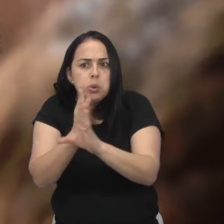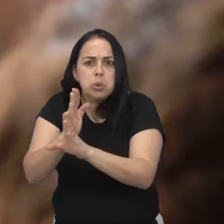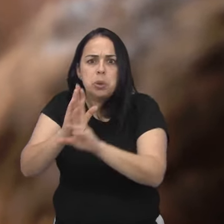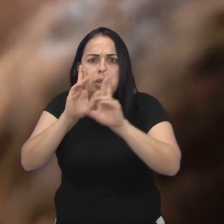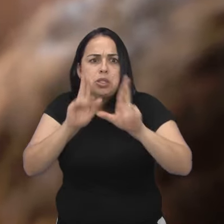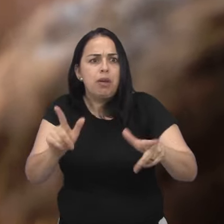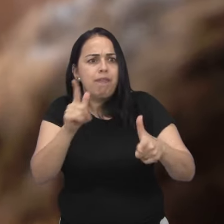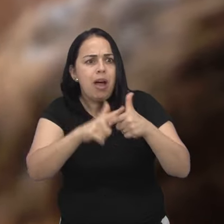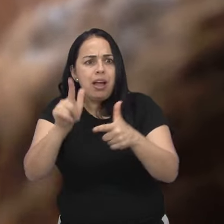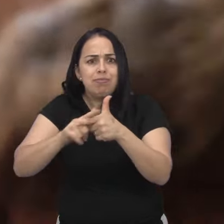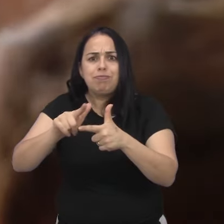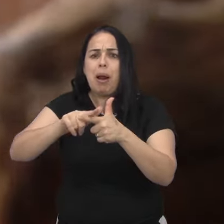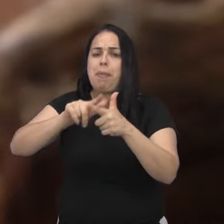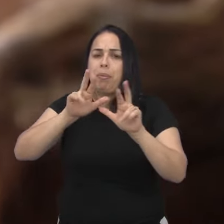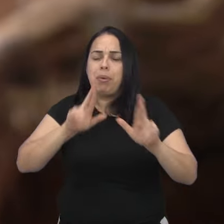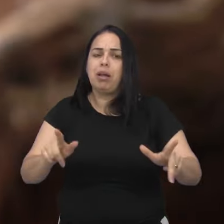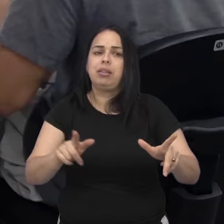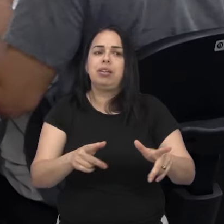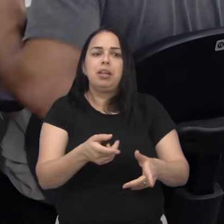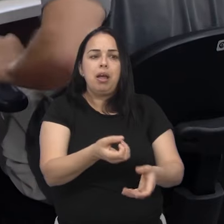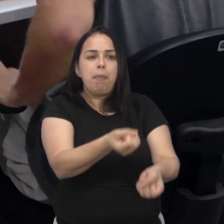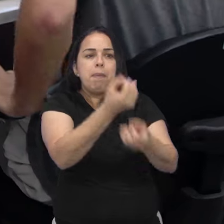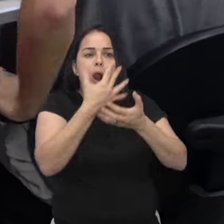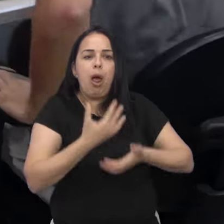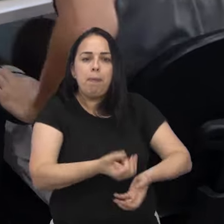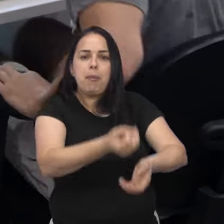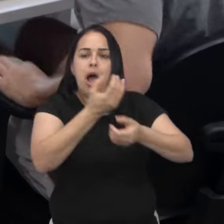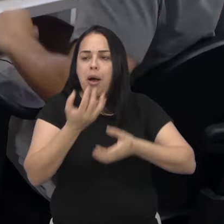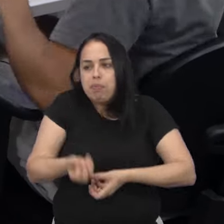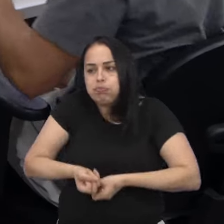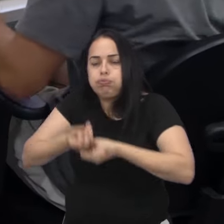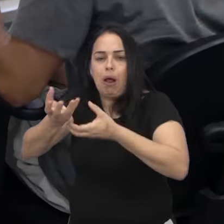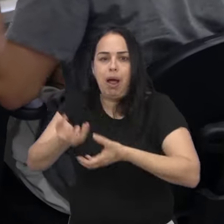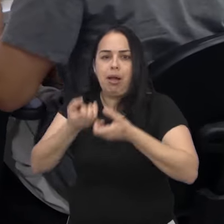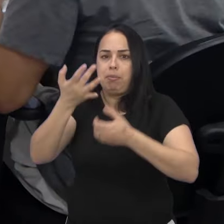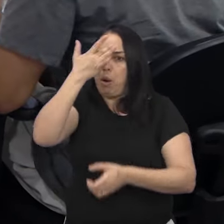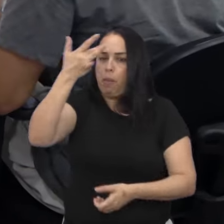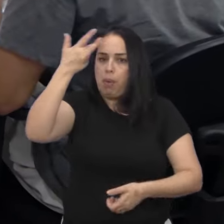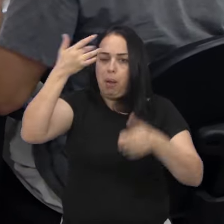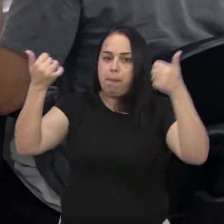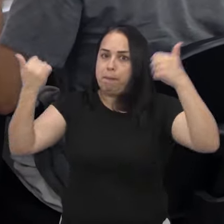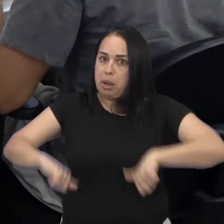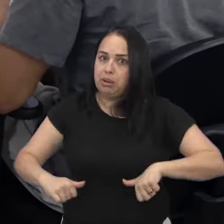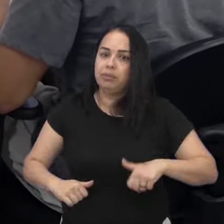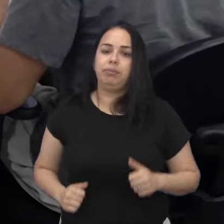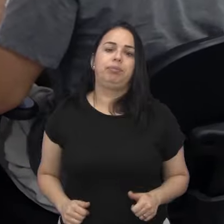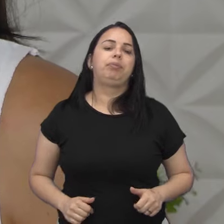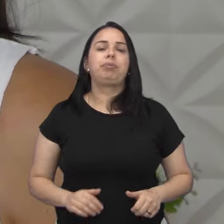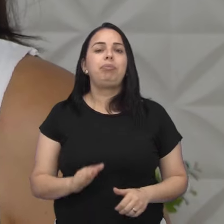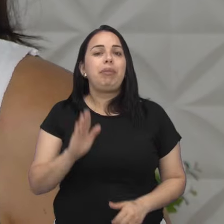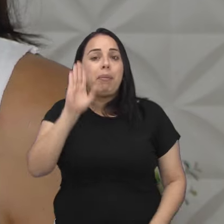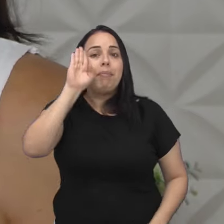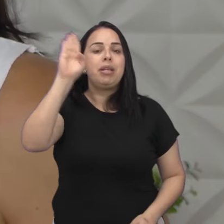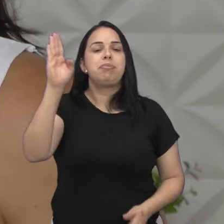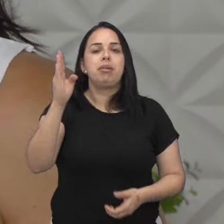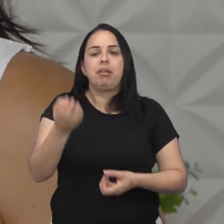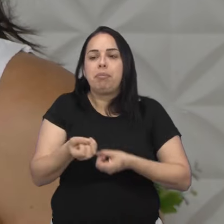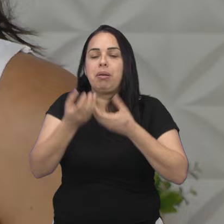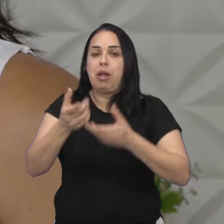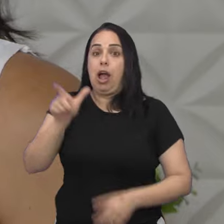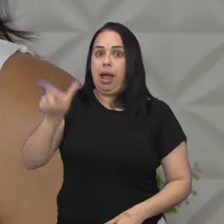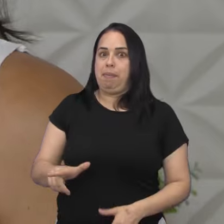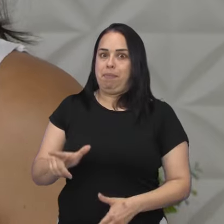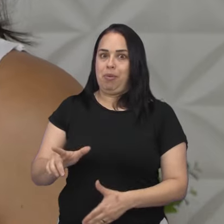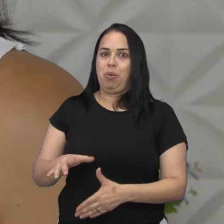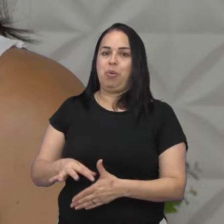identificar qualquer tipo de problema e escutar o funcionário que que estiver com um psicológico abalado principalmente a escuta